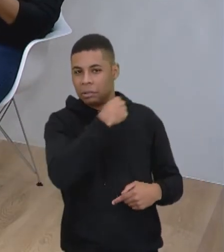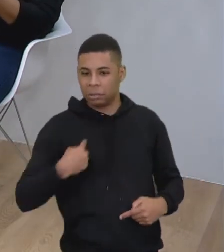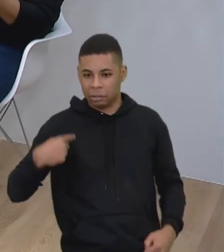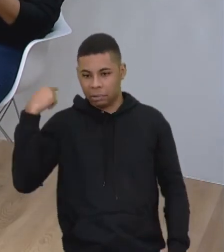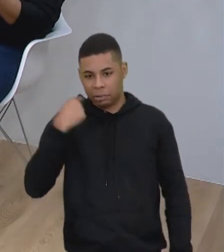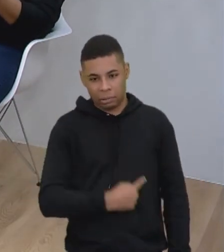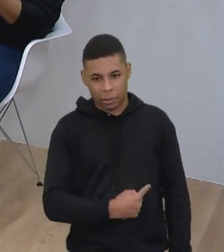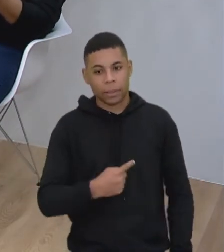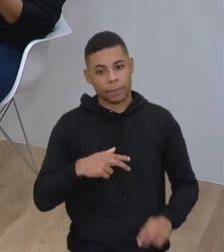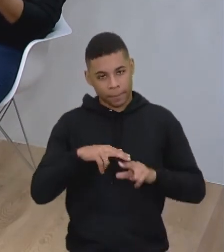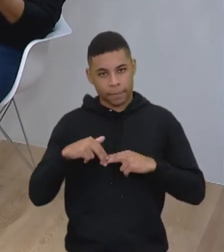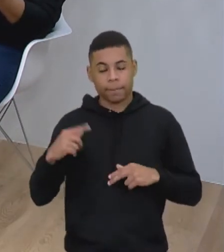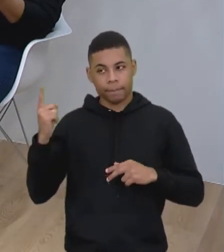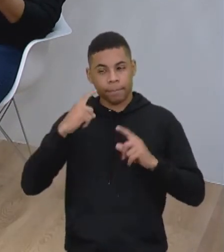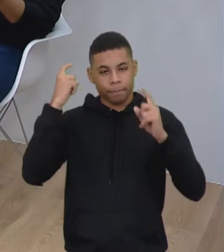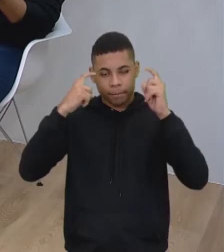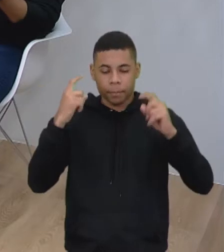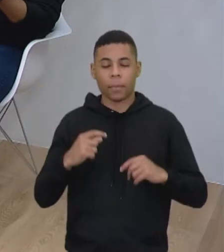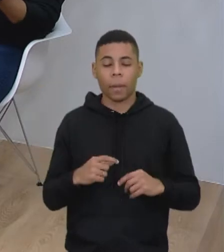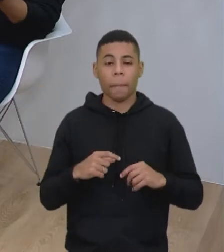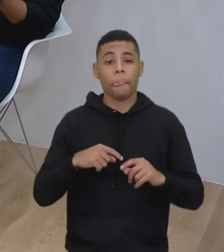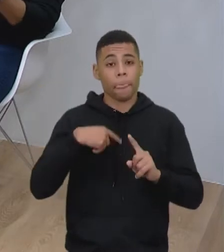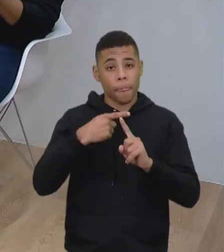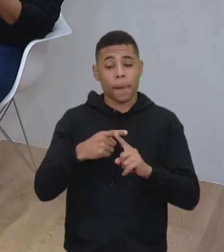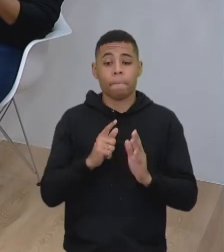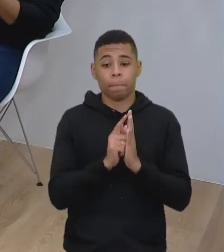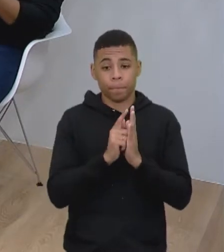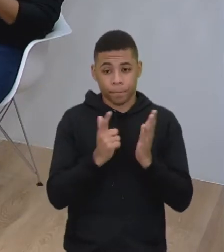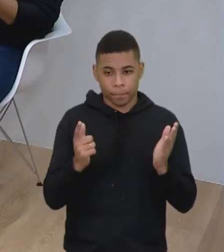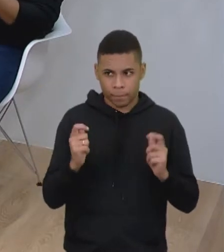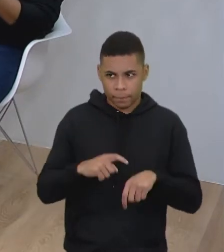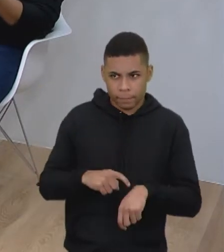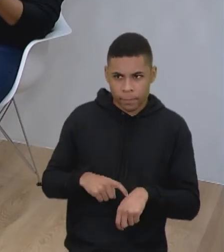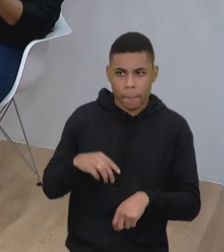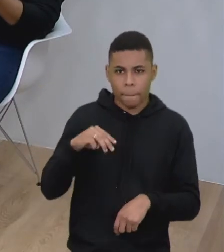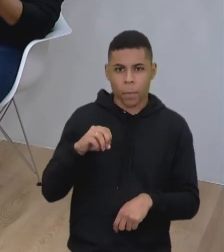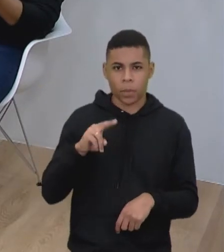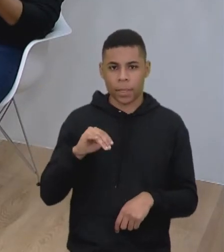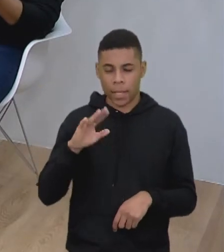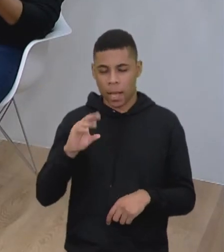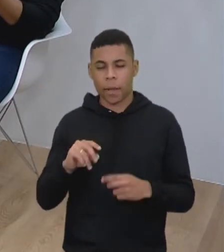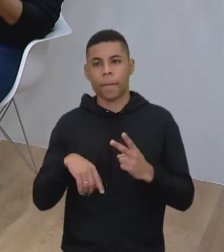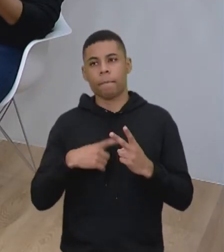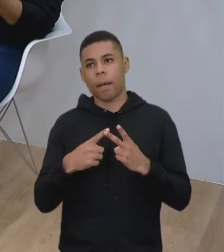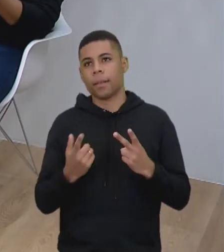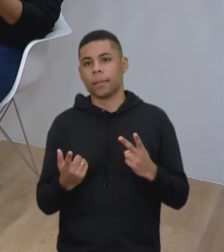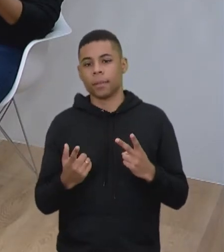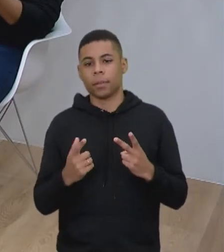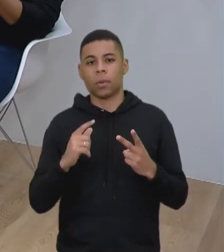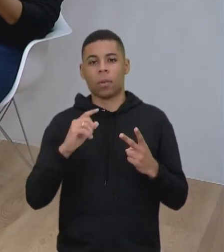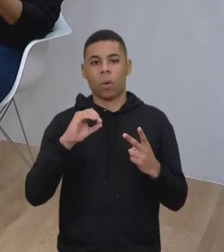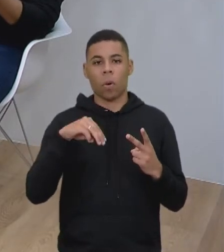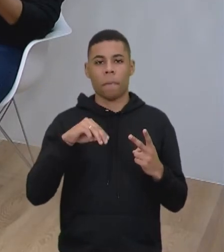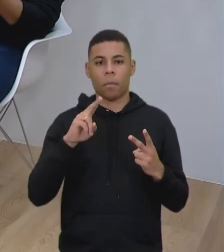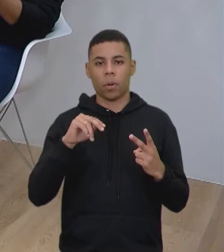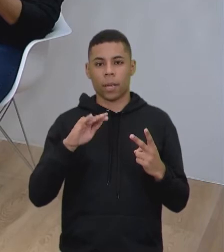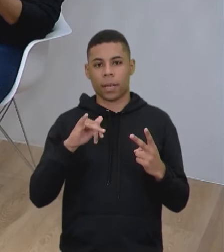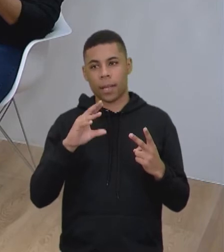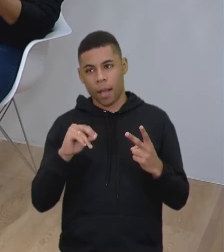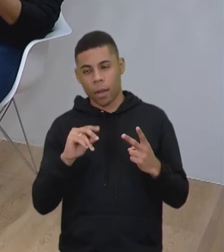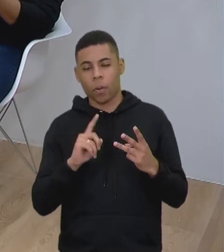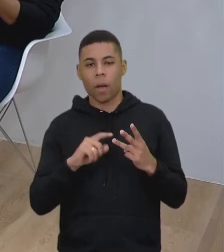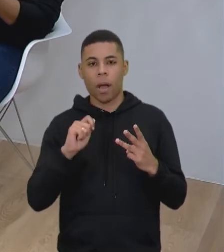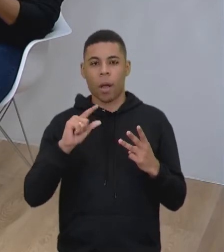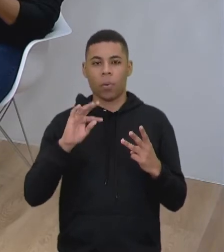aí. E o jornal comunitário, que a gente vai poder falar mais pra frente se tiver tempo, sei, e o jornal comunitário e o